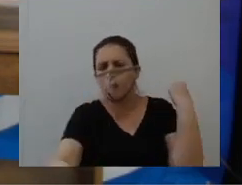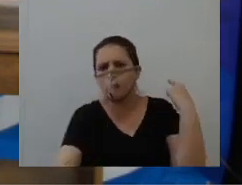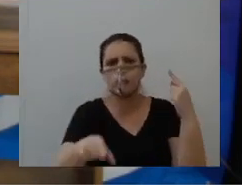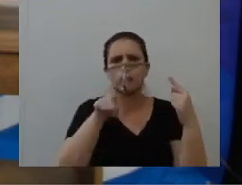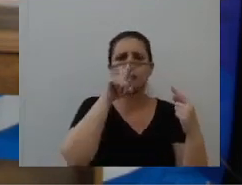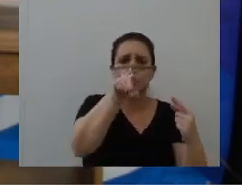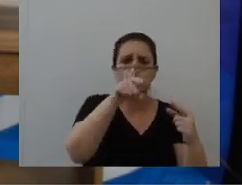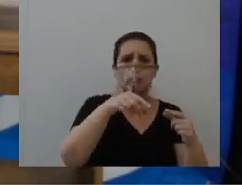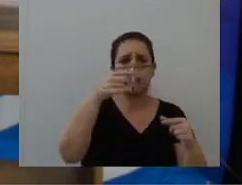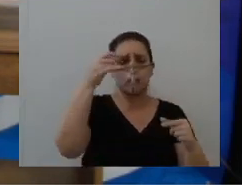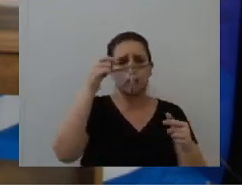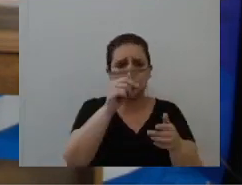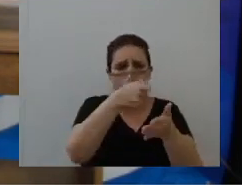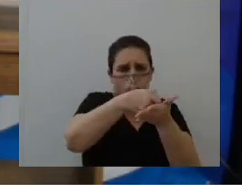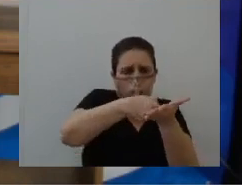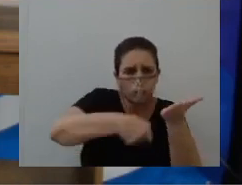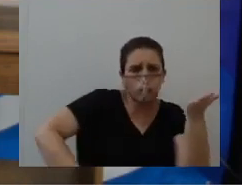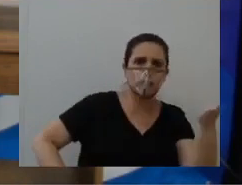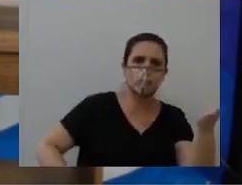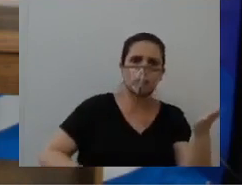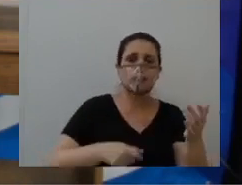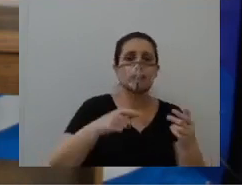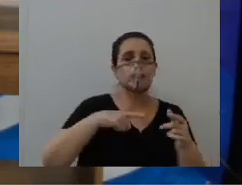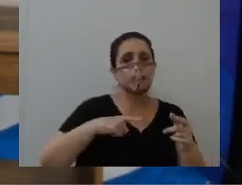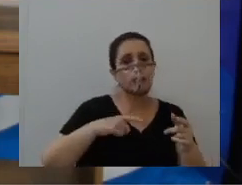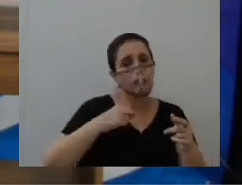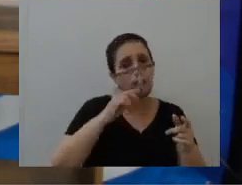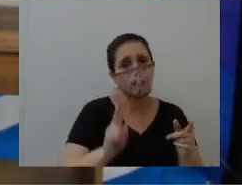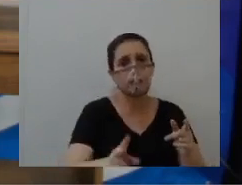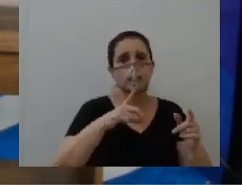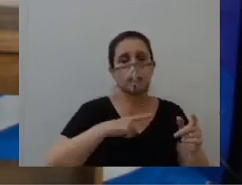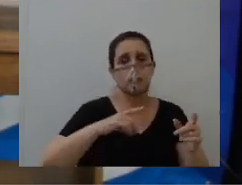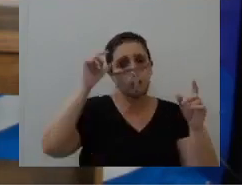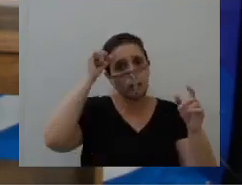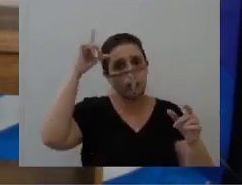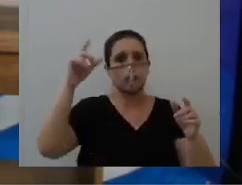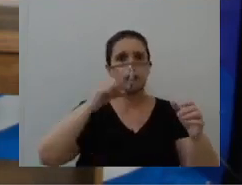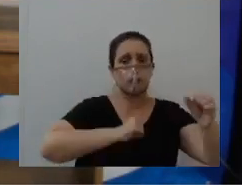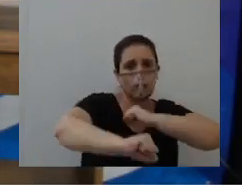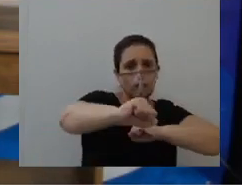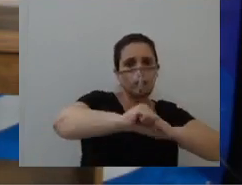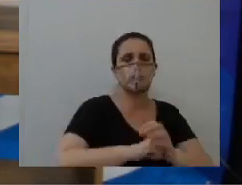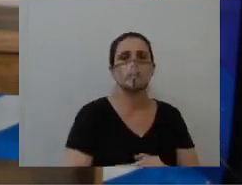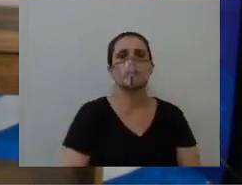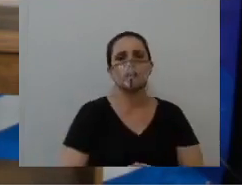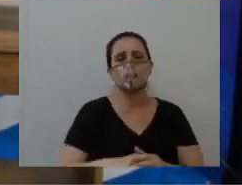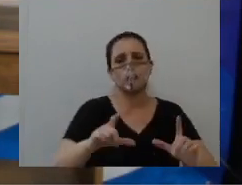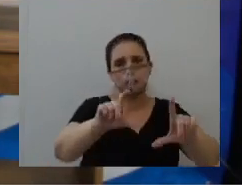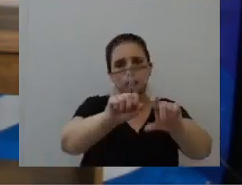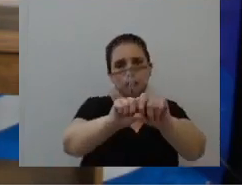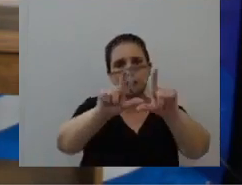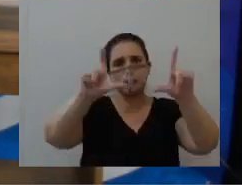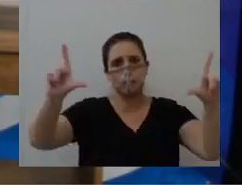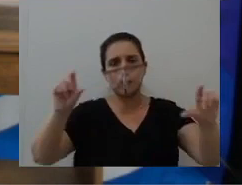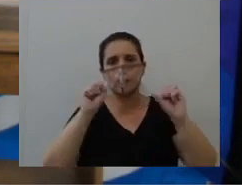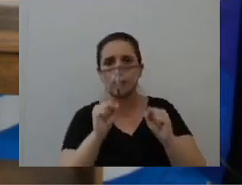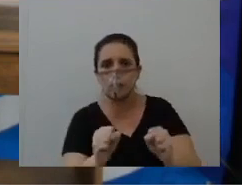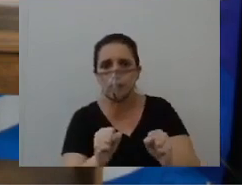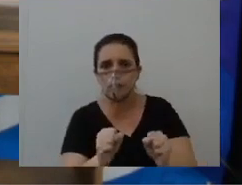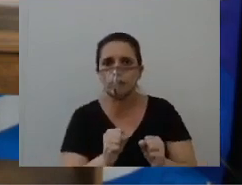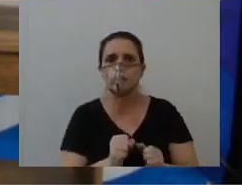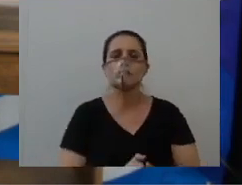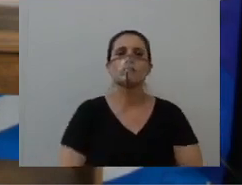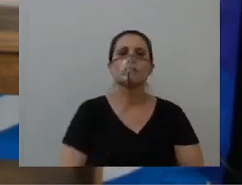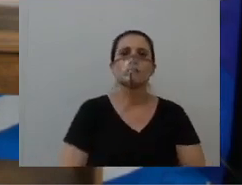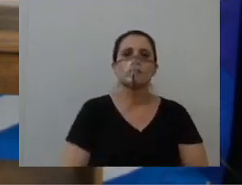texto dissertativo argumentativo sempre traz uma ideia a ser defendida. Tela cheia para o pessoal acompanhar as perguntas, Mari? Pode ser?